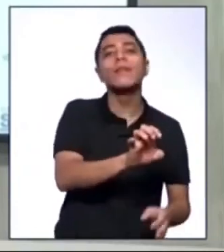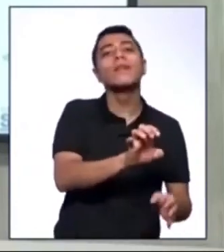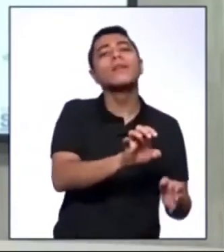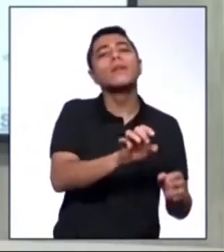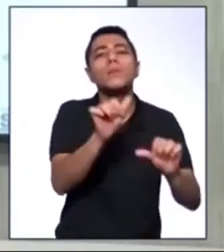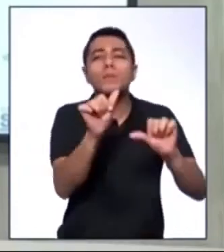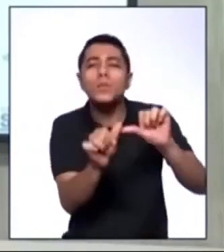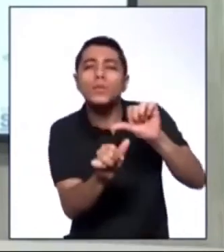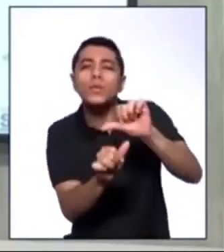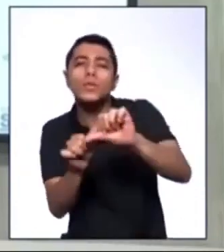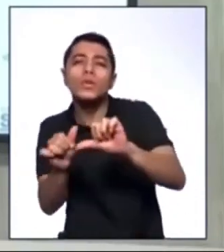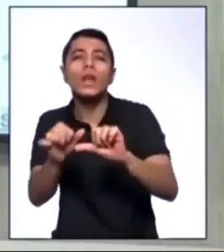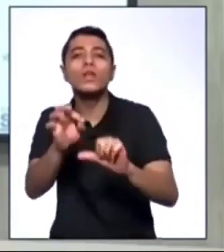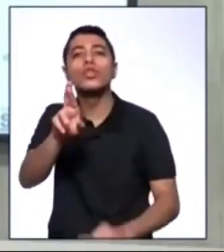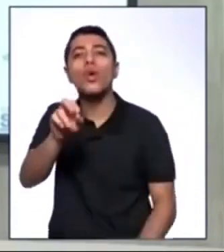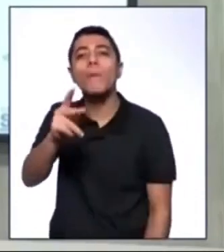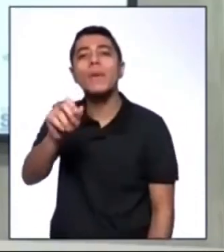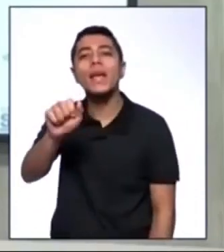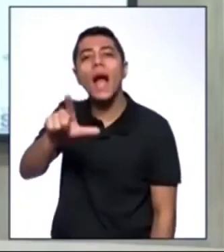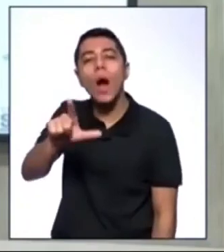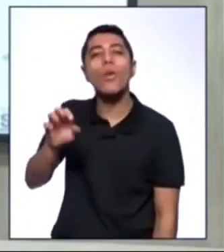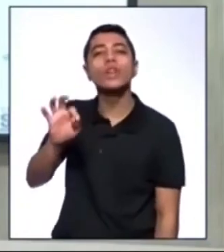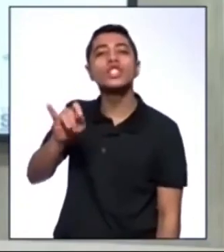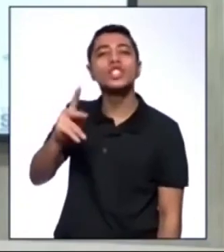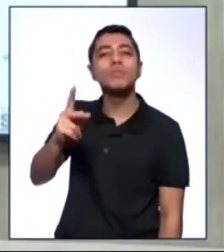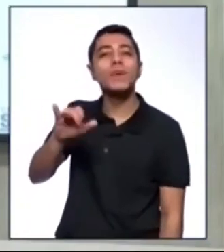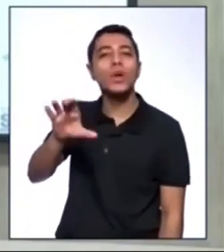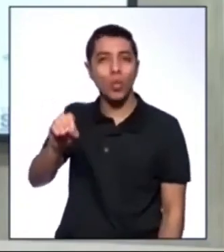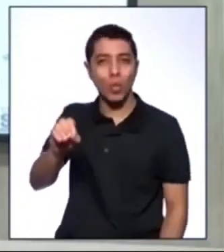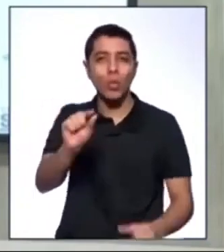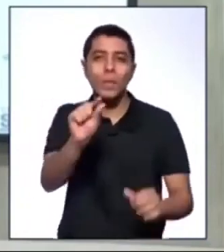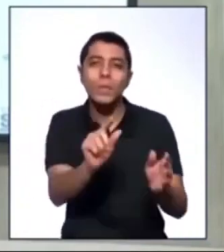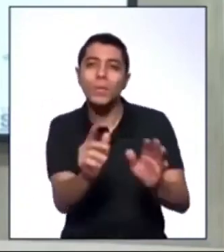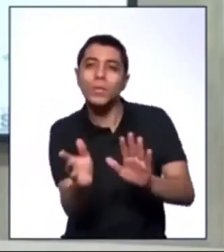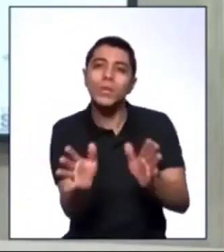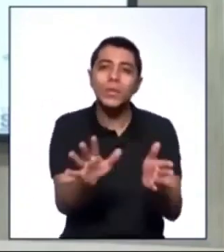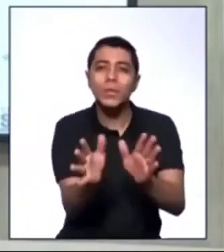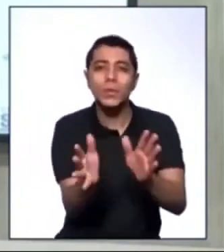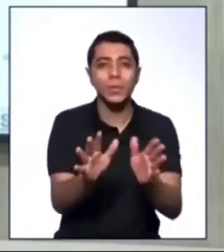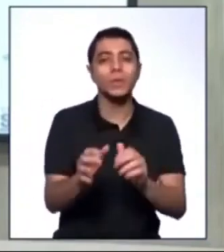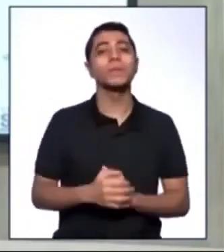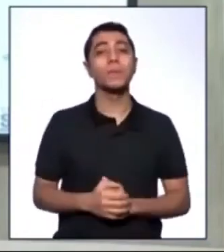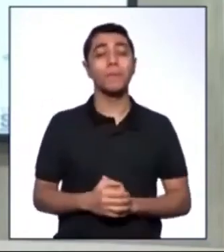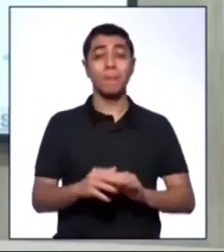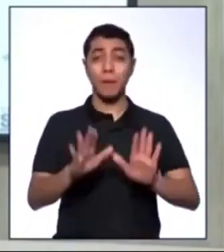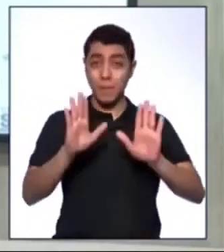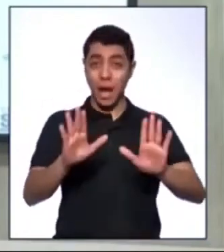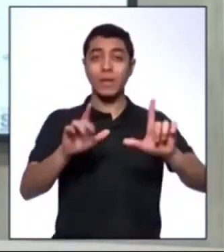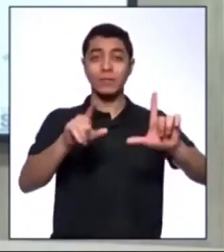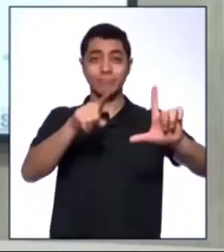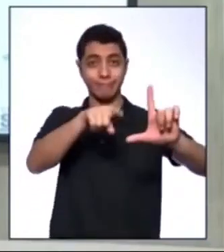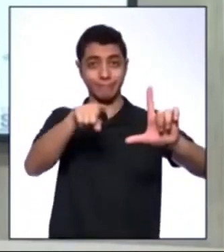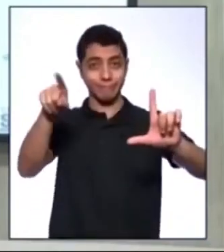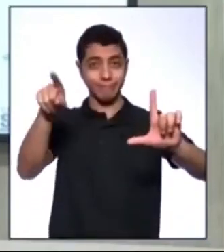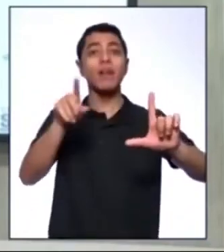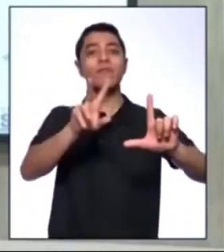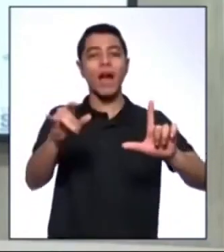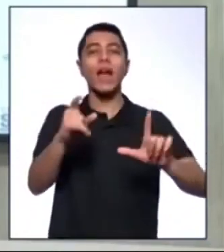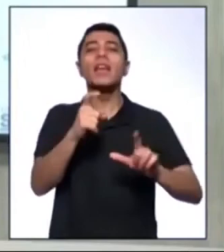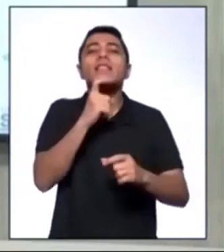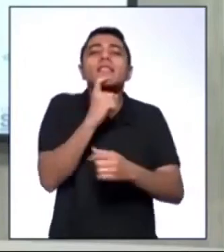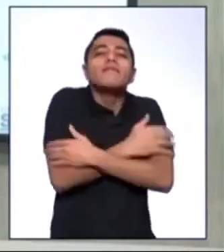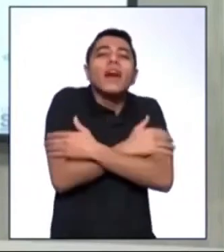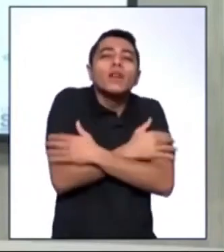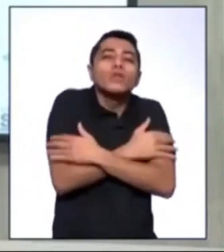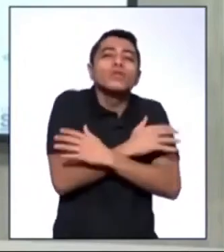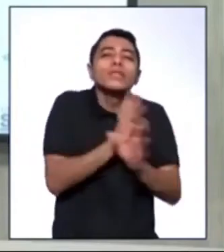clima tropical típico. O que eu posso dizer para você é que o climograma ele vai apresentar um período seco durante o inverno, chove muito menos durante o